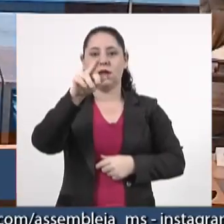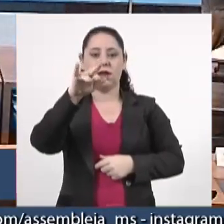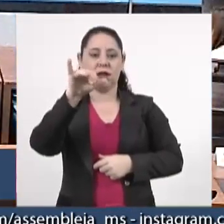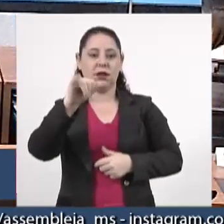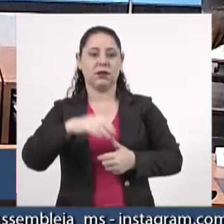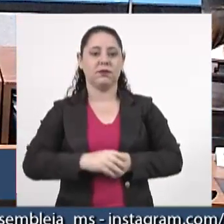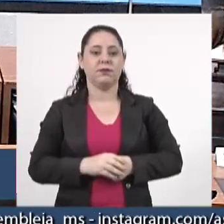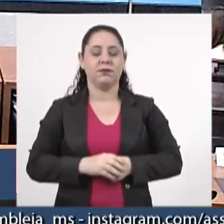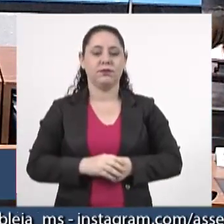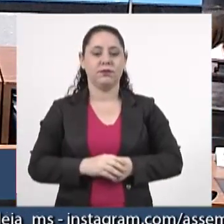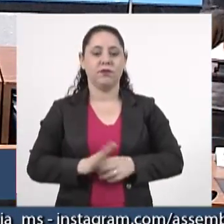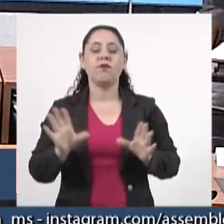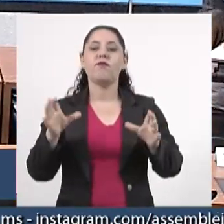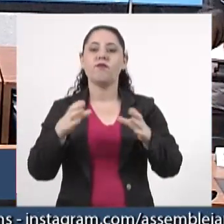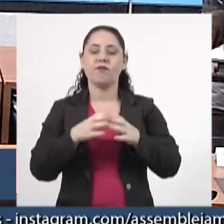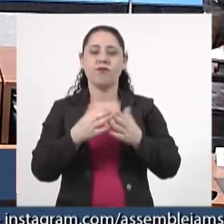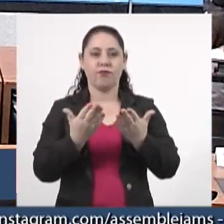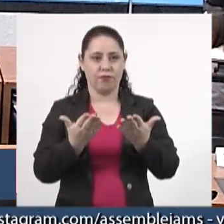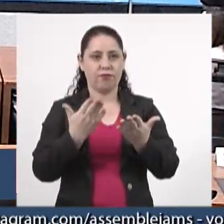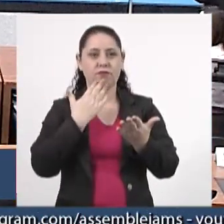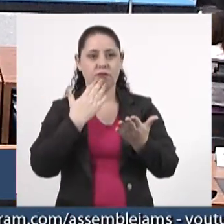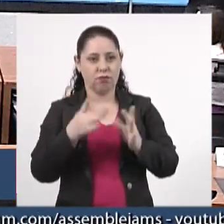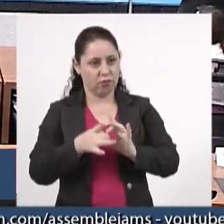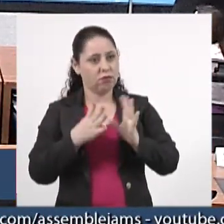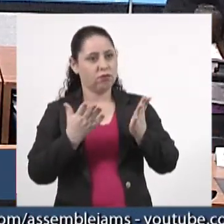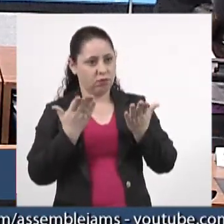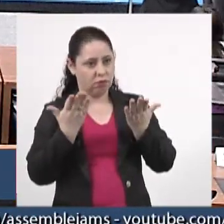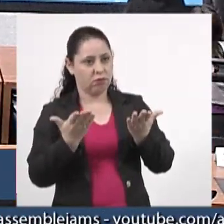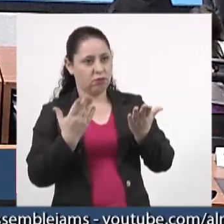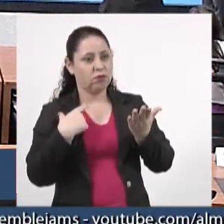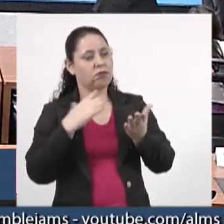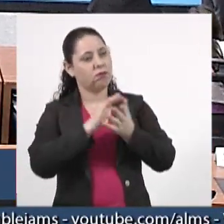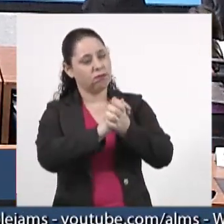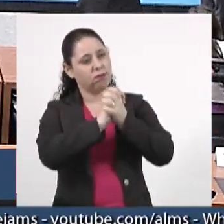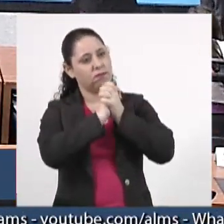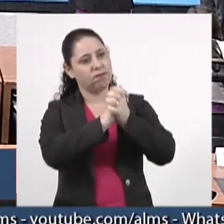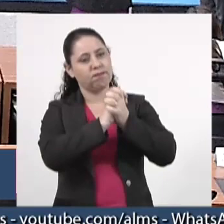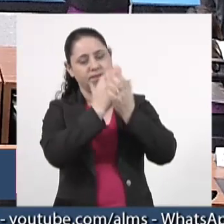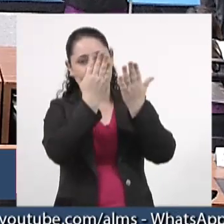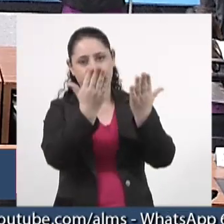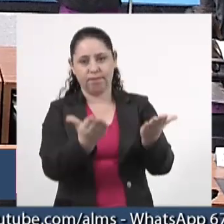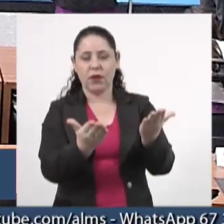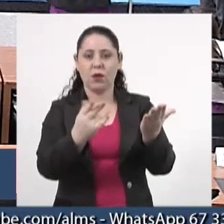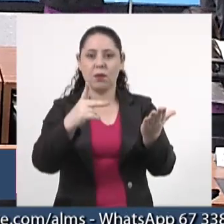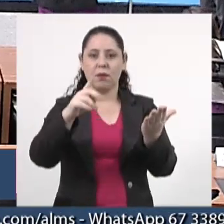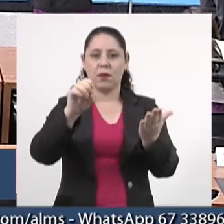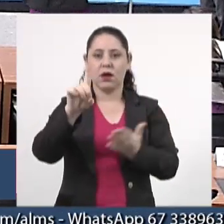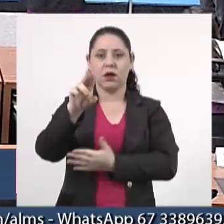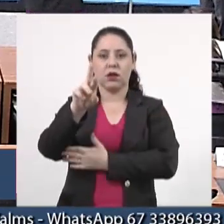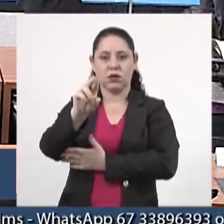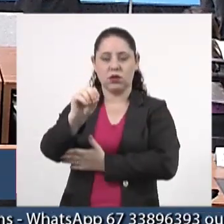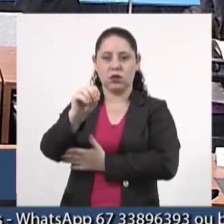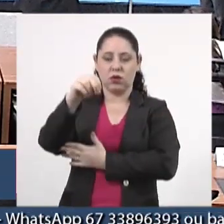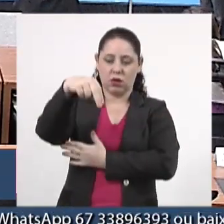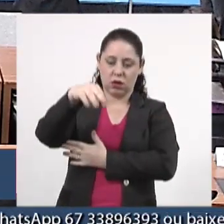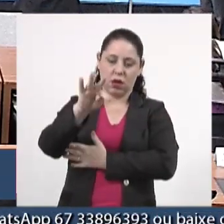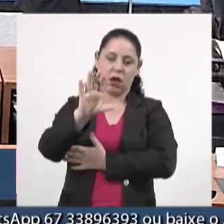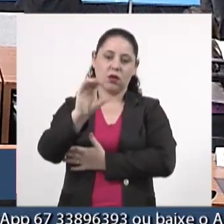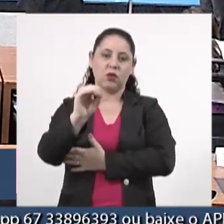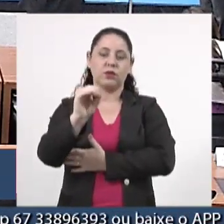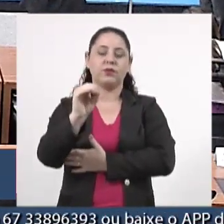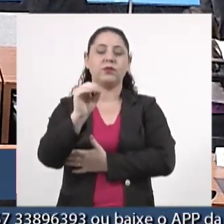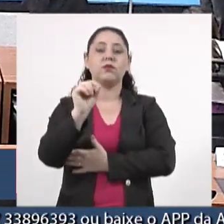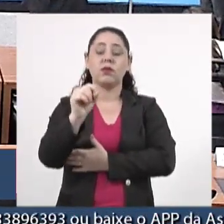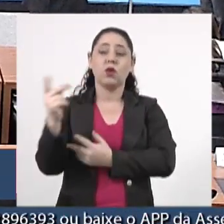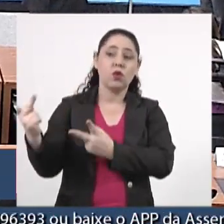com permissão, senhor presidente, eu gostaria de cumprimentá-la, cumprimentar também o Pedro Ossian, por